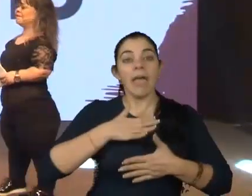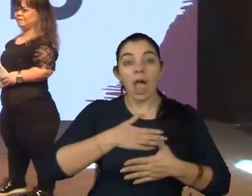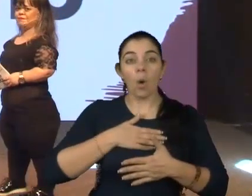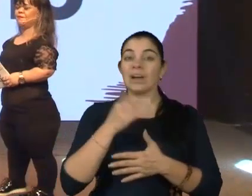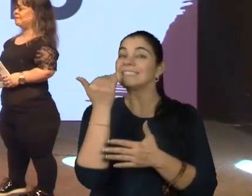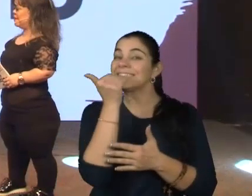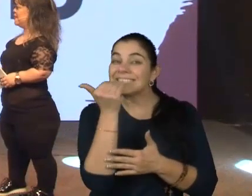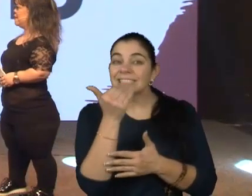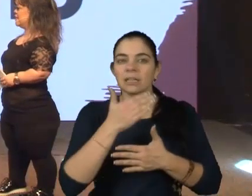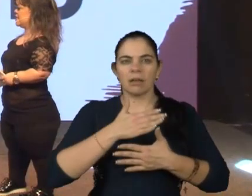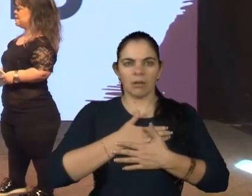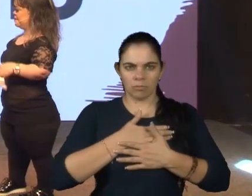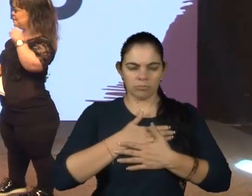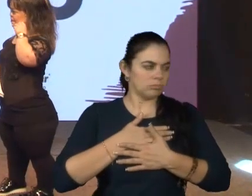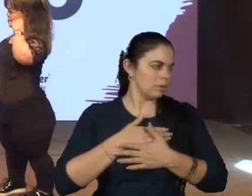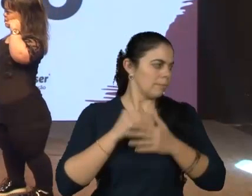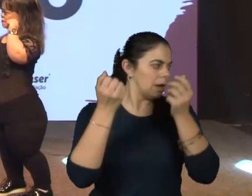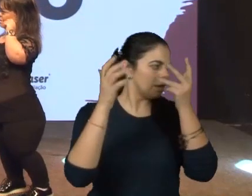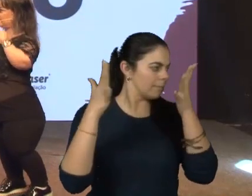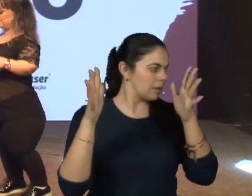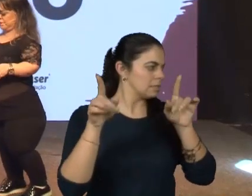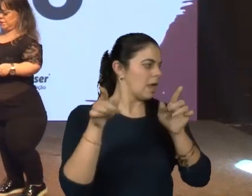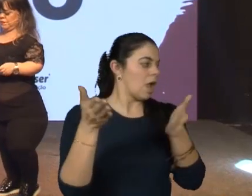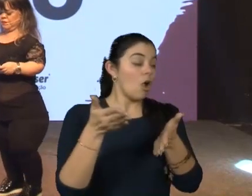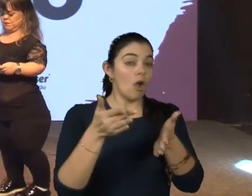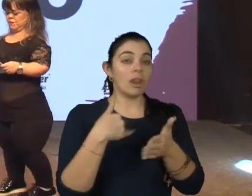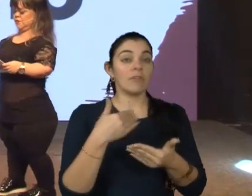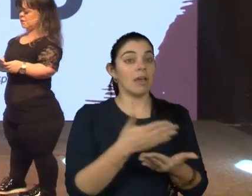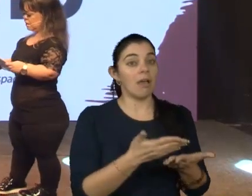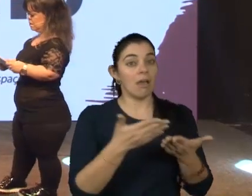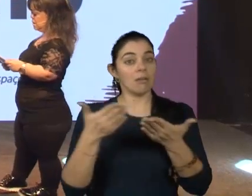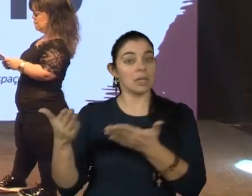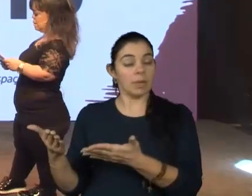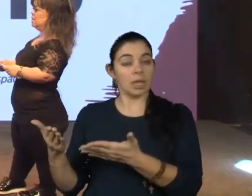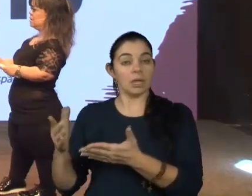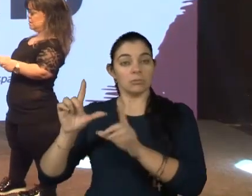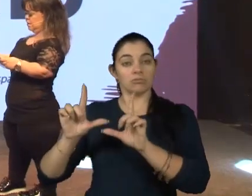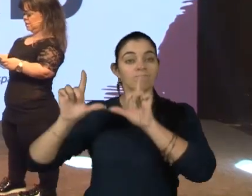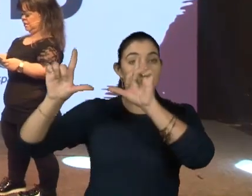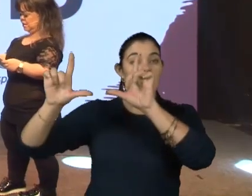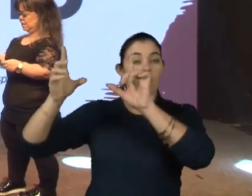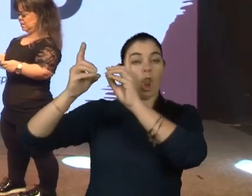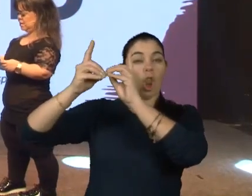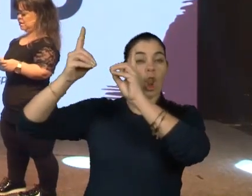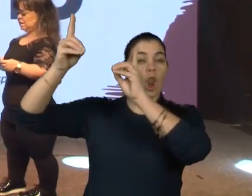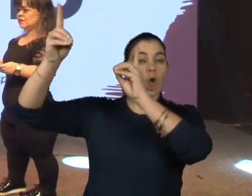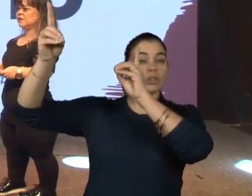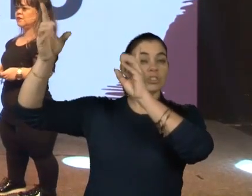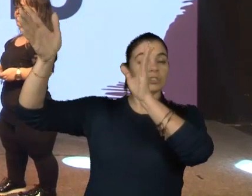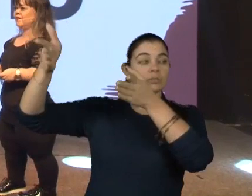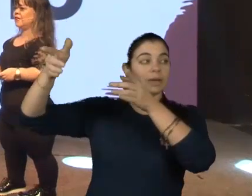Parabéns, Mariana. Fica aqui do meu lado agora, que a gente vai receber no telão, de longe. Já está preparado